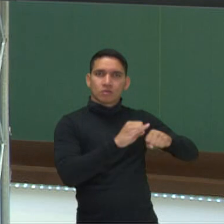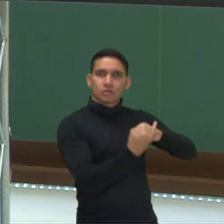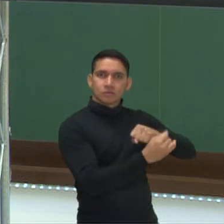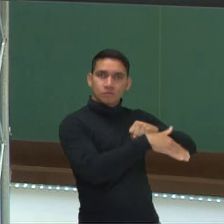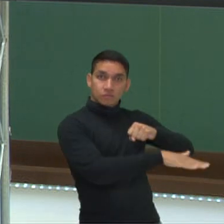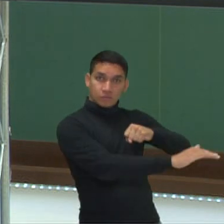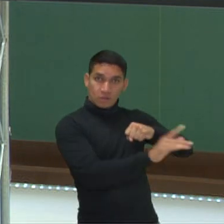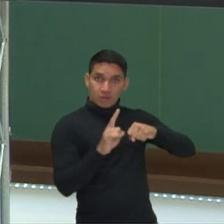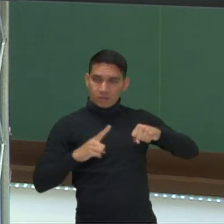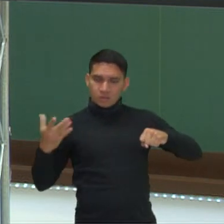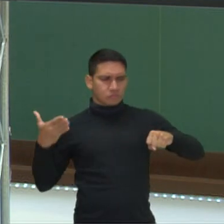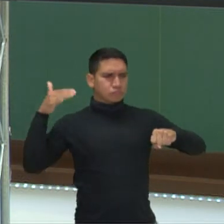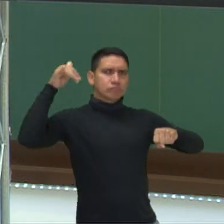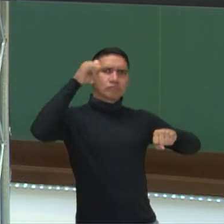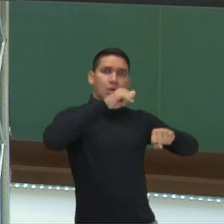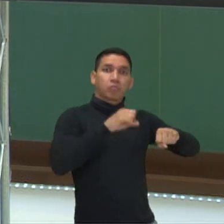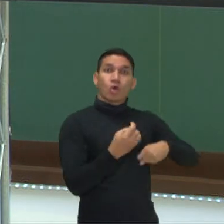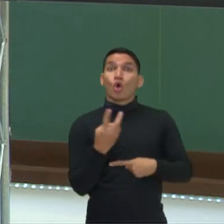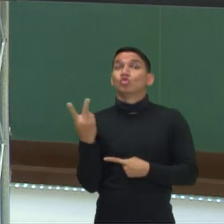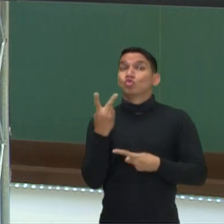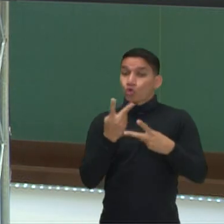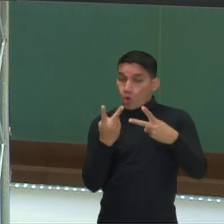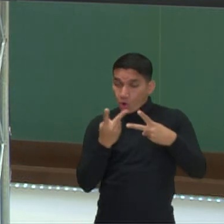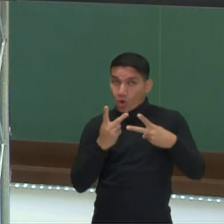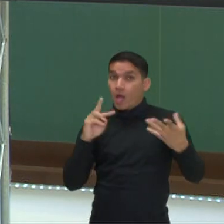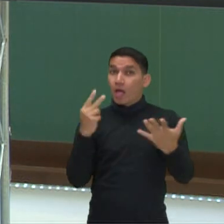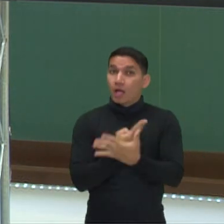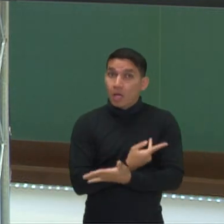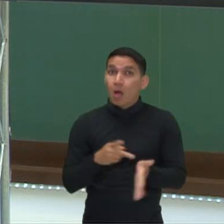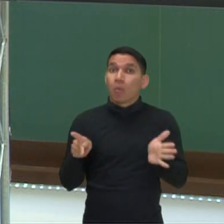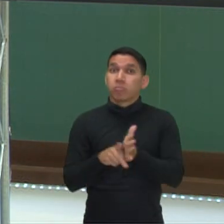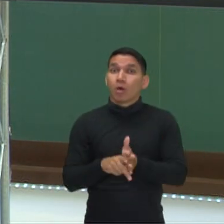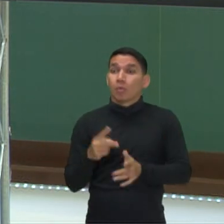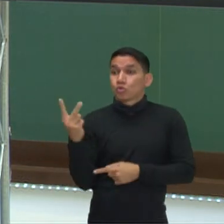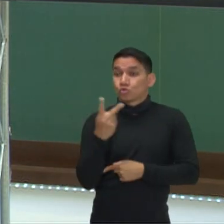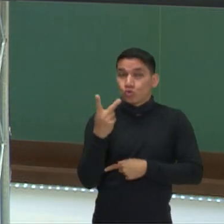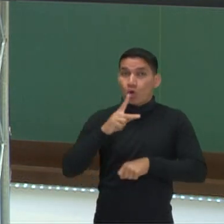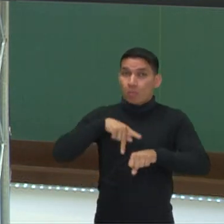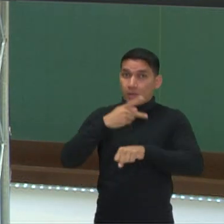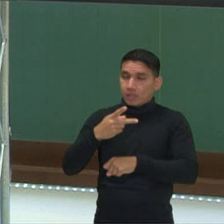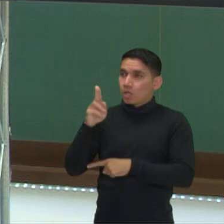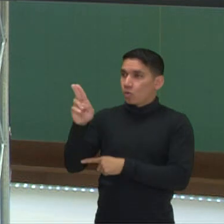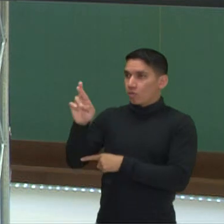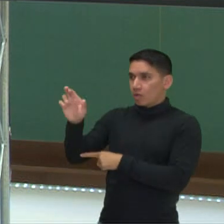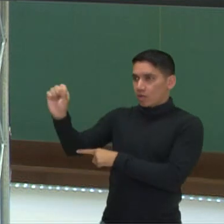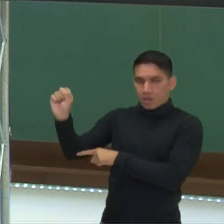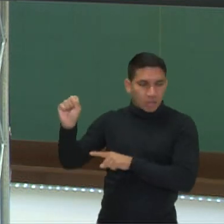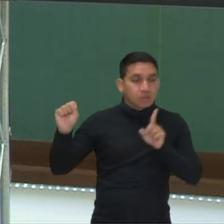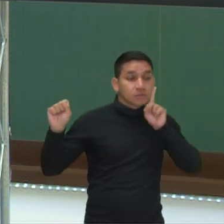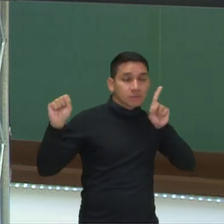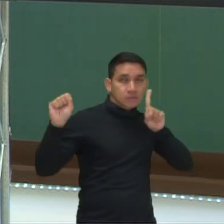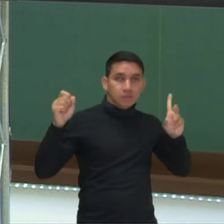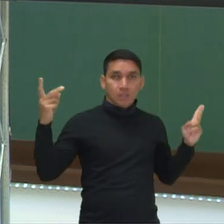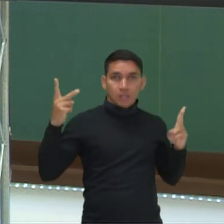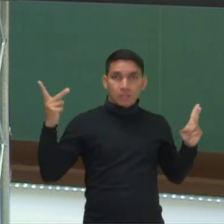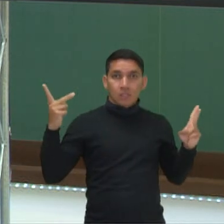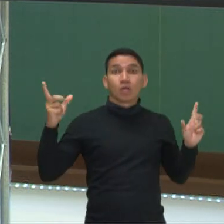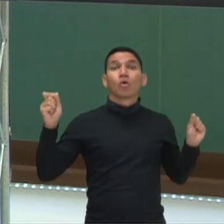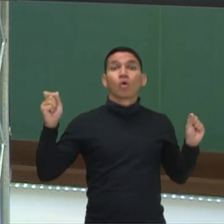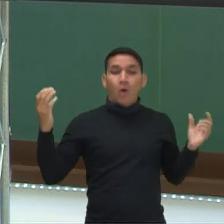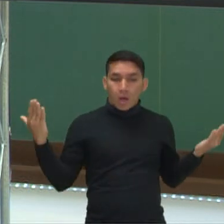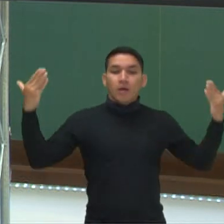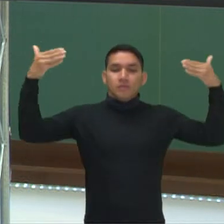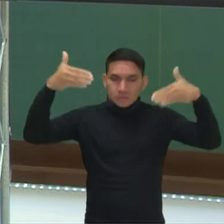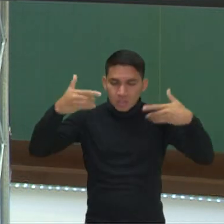Havaí, esses dois eventos em 1941, colocou os dois países, União Soviética e Estados Unidos, na Segunda